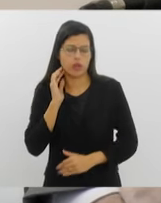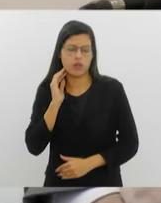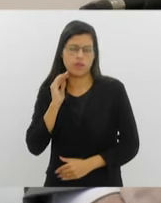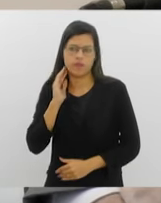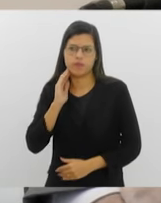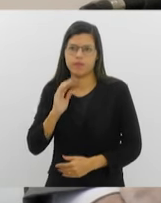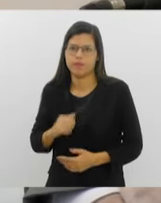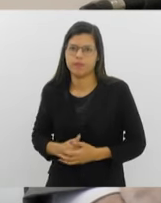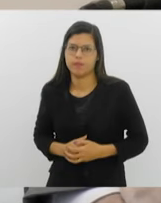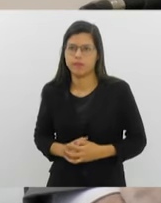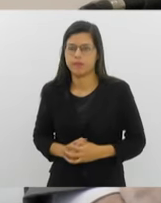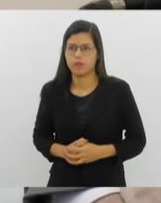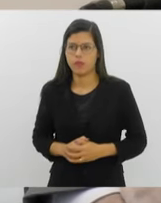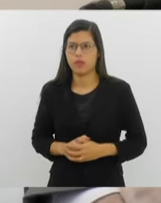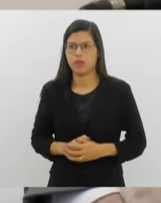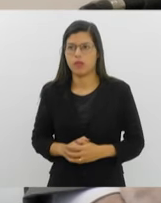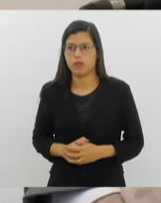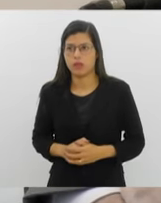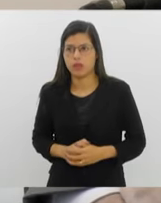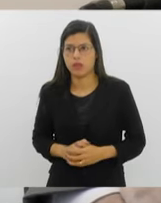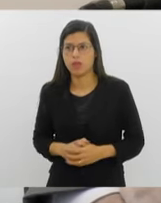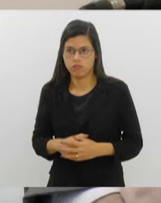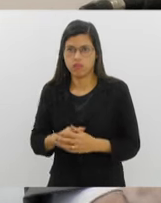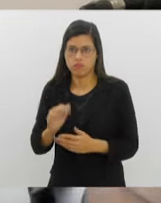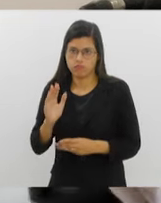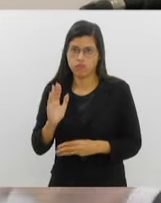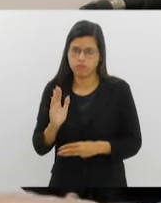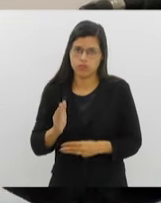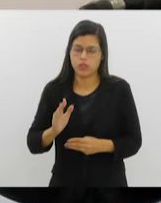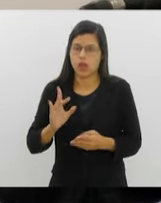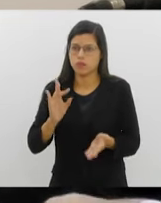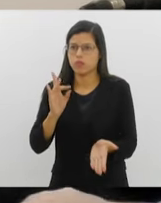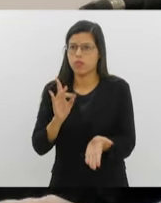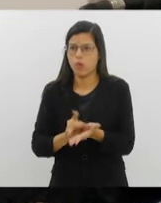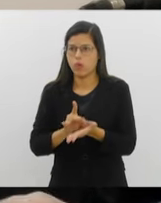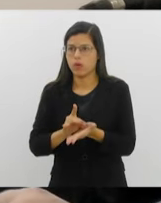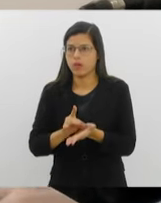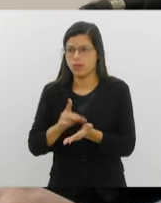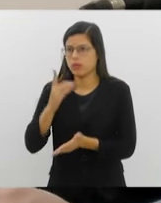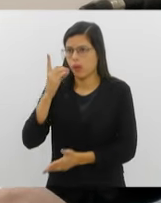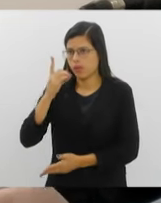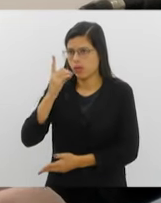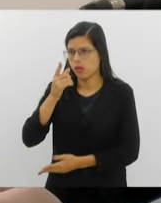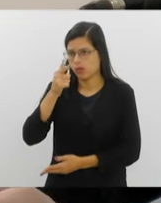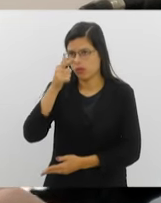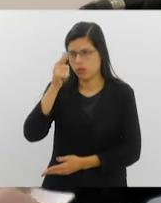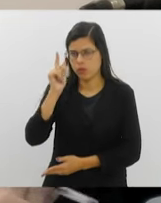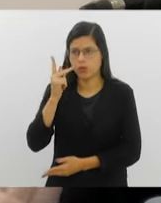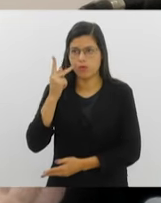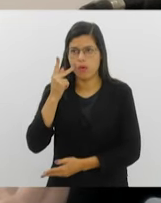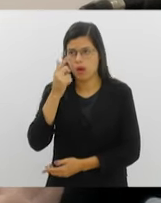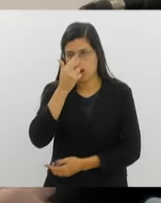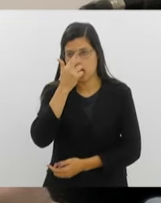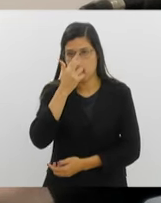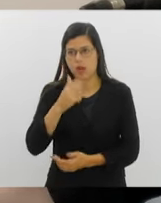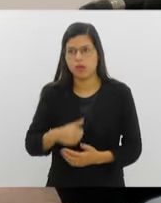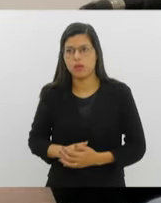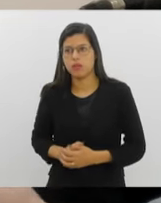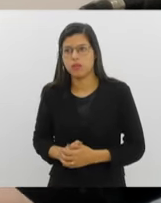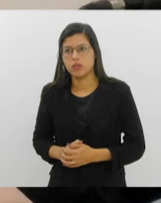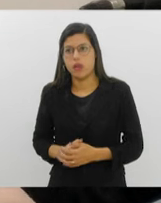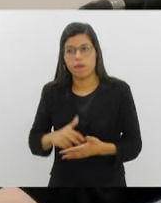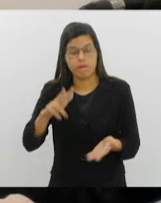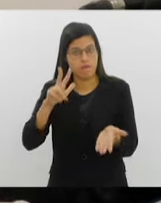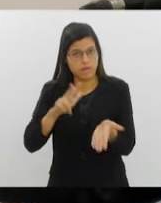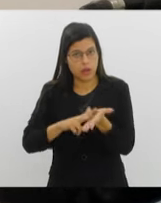Isso foi conferido em caso concreto, o deputado Luiz Paulo. Inclusive, revalidando